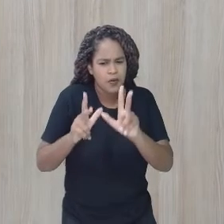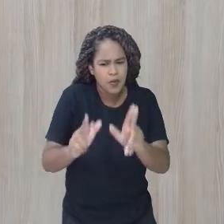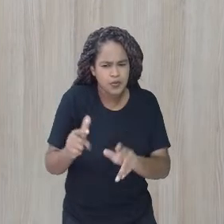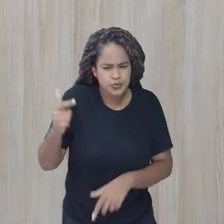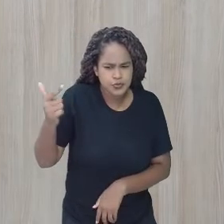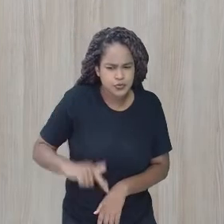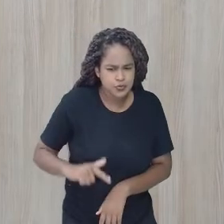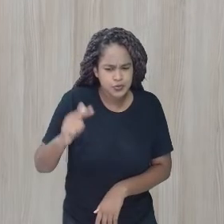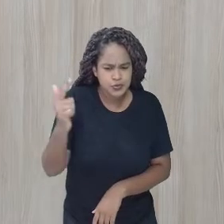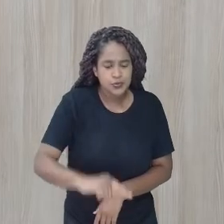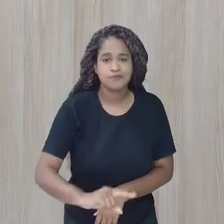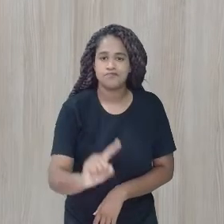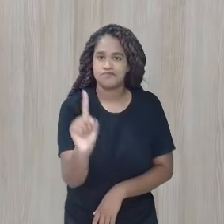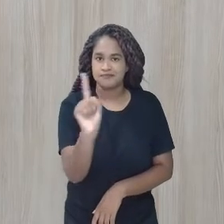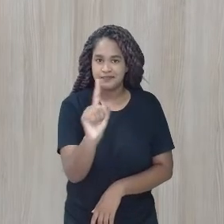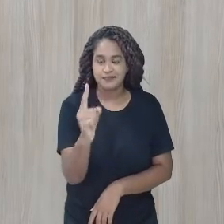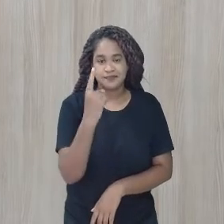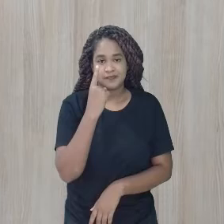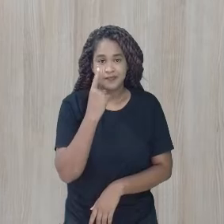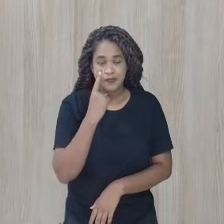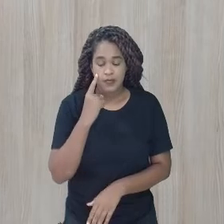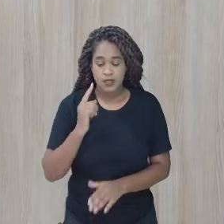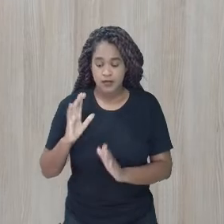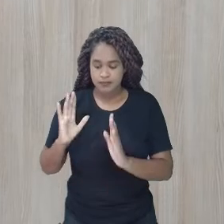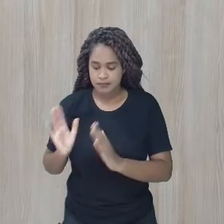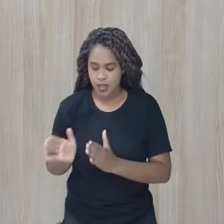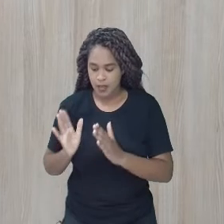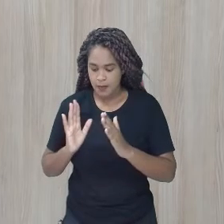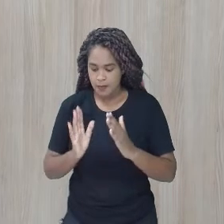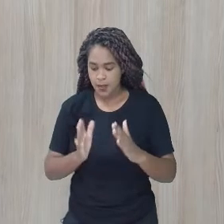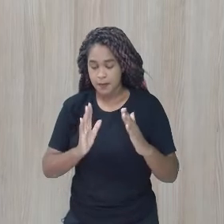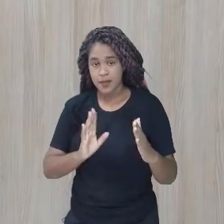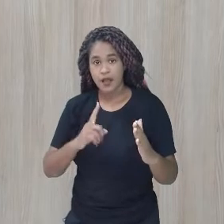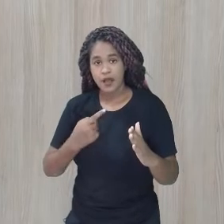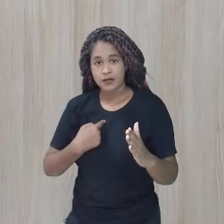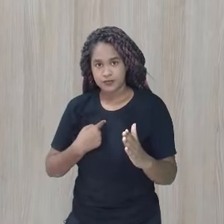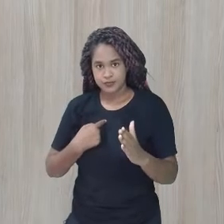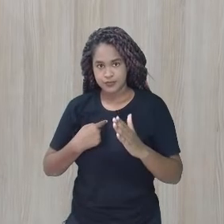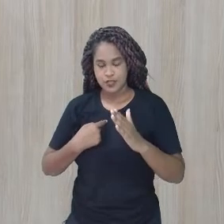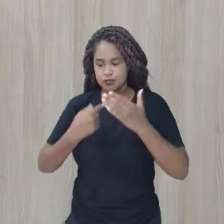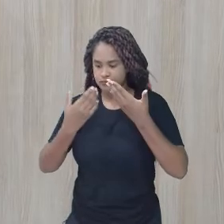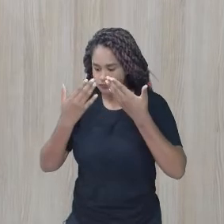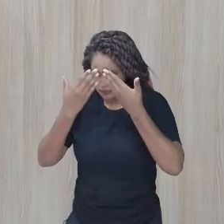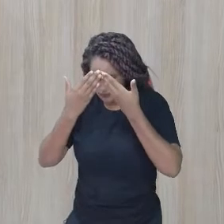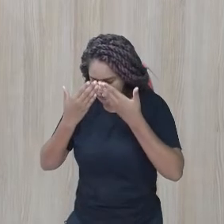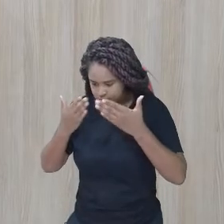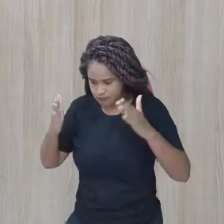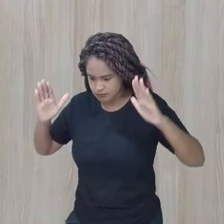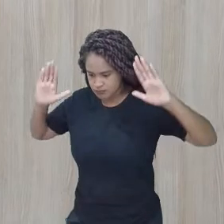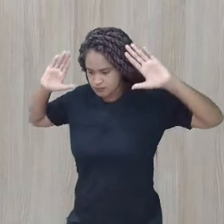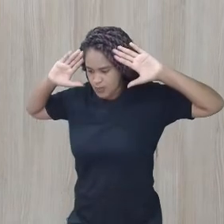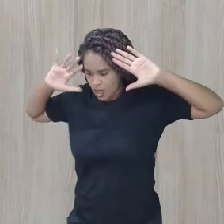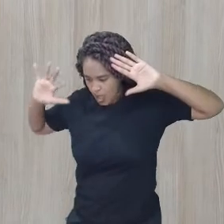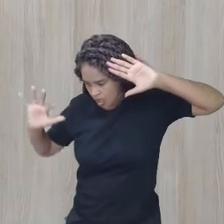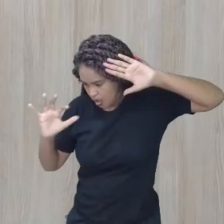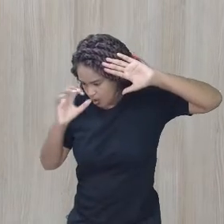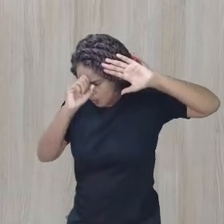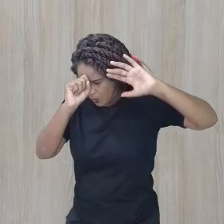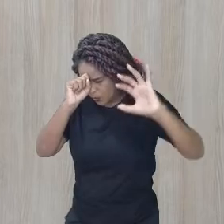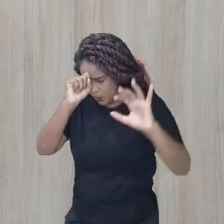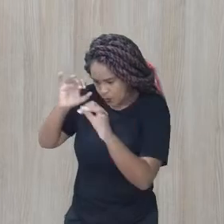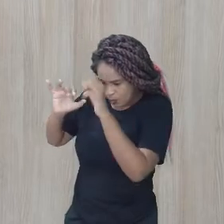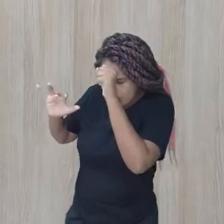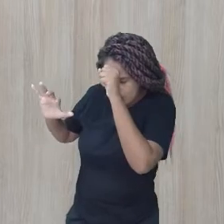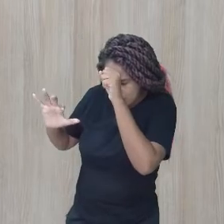vocês, que a cada momento que estamos nos dispondo, nos abrindo a aprender, não é, a fazer